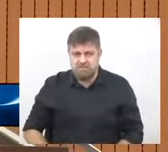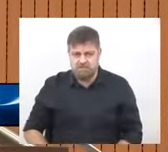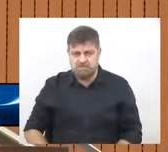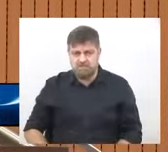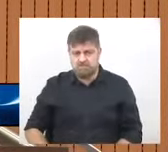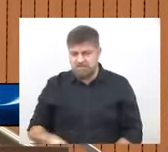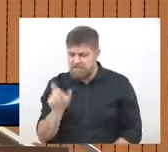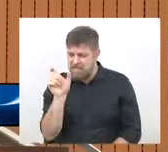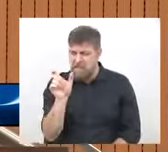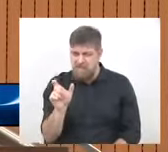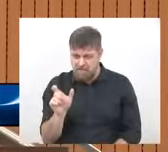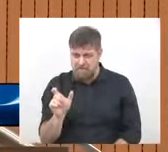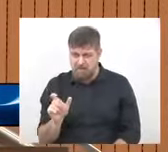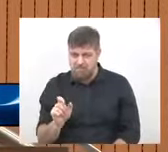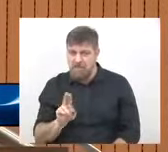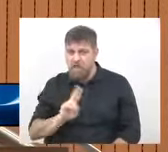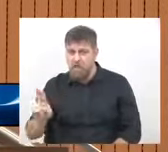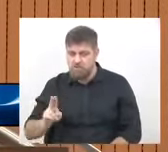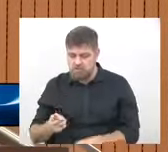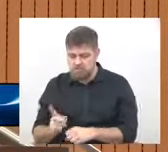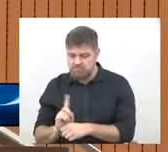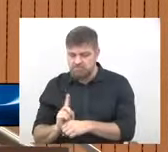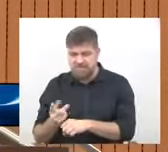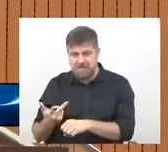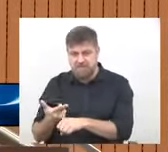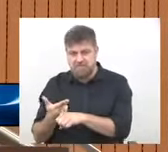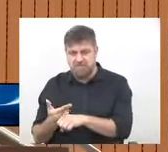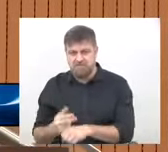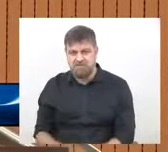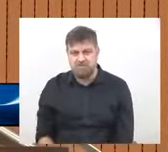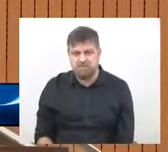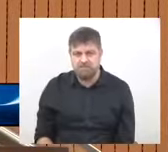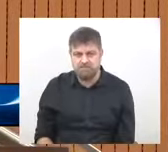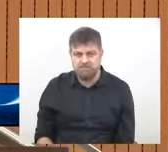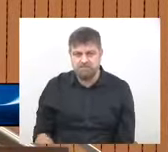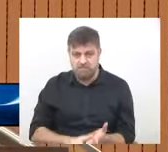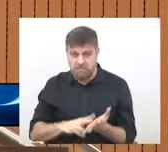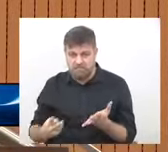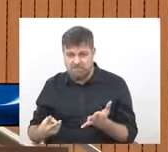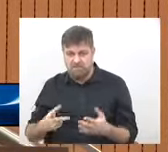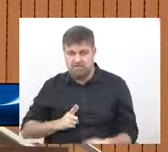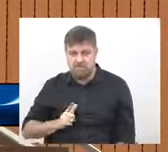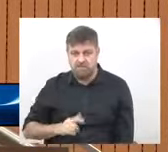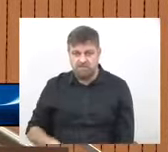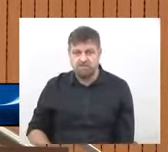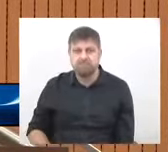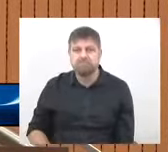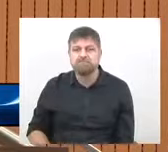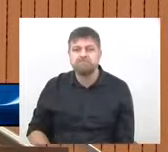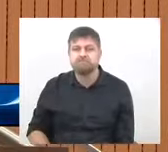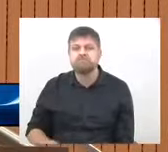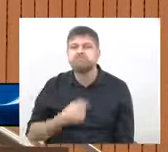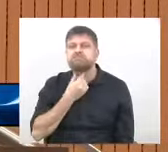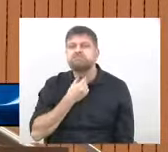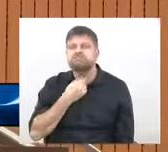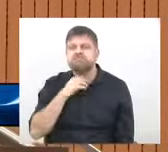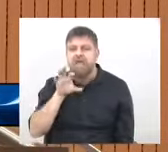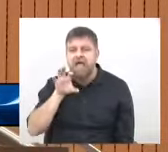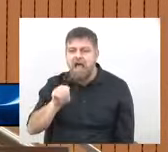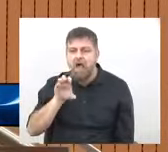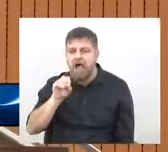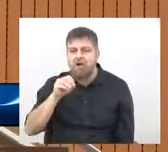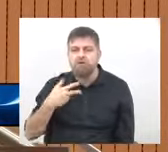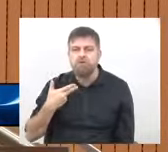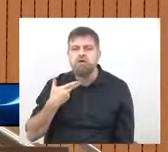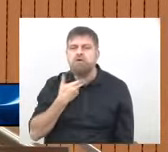Essas palavras difíceis, na tradução, a cordectomia é o corte da corda vocal do